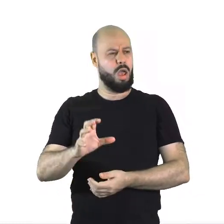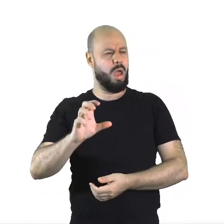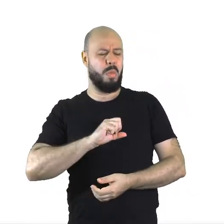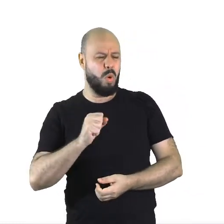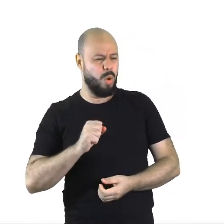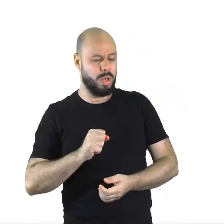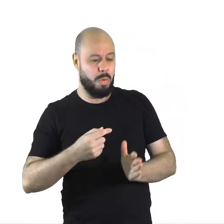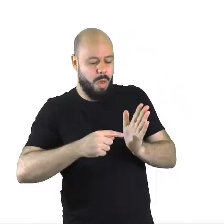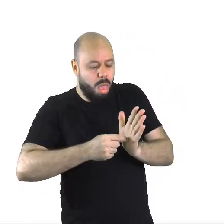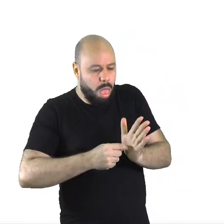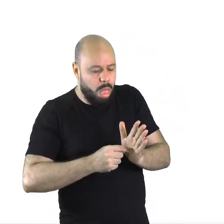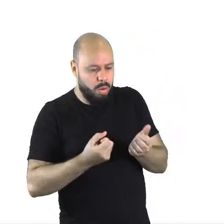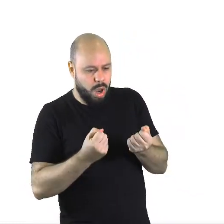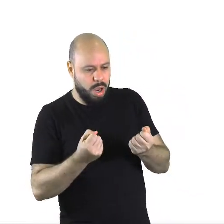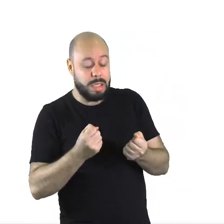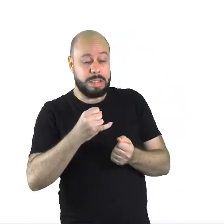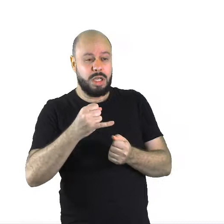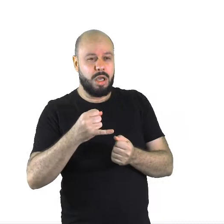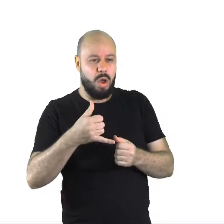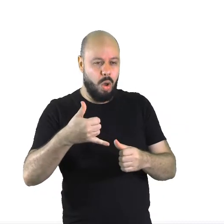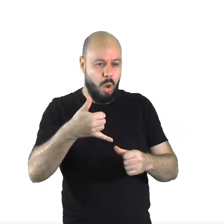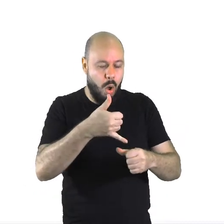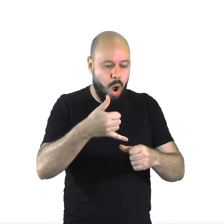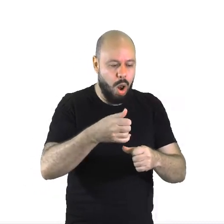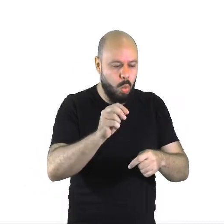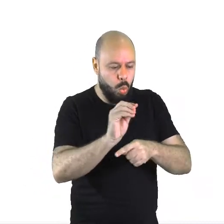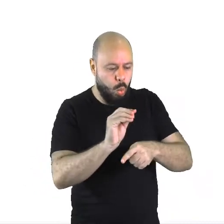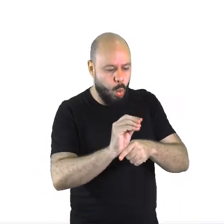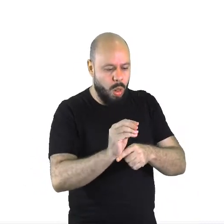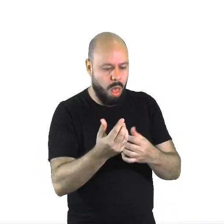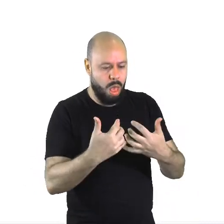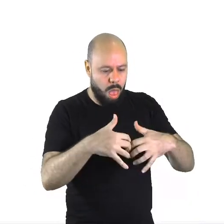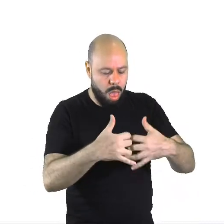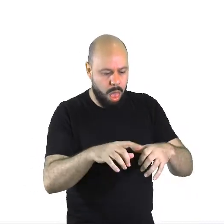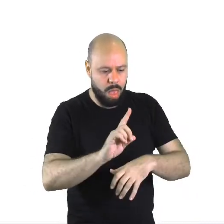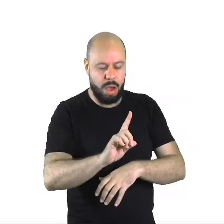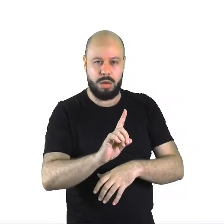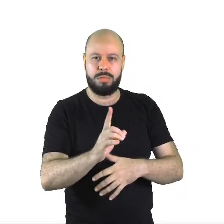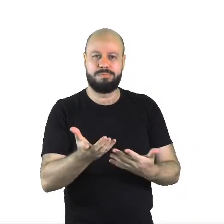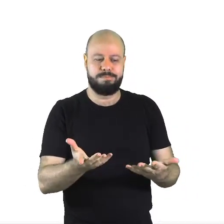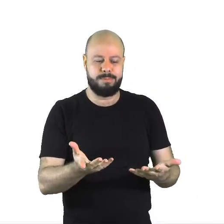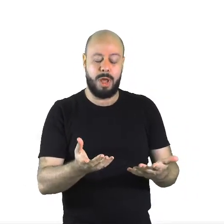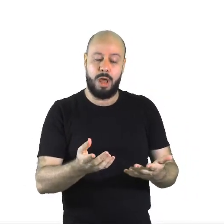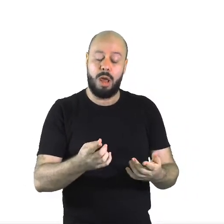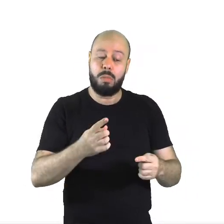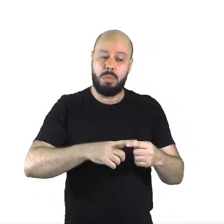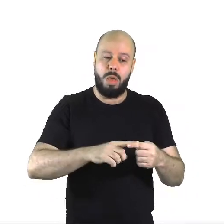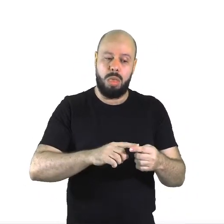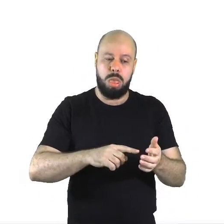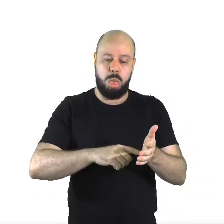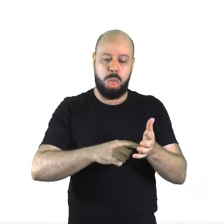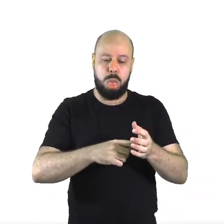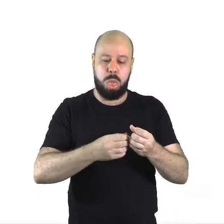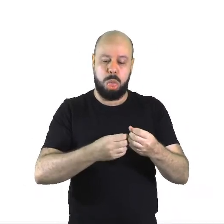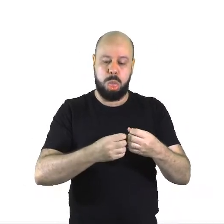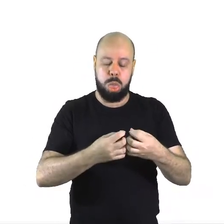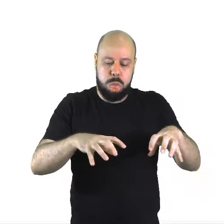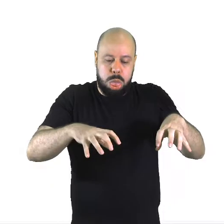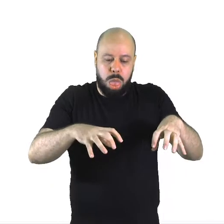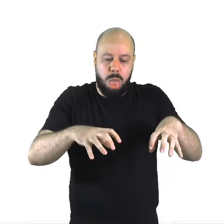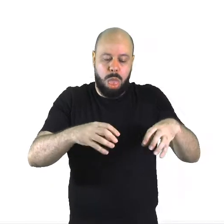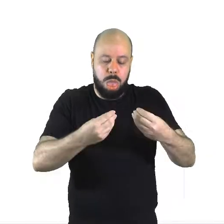Armando. Se não trocar o óleo, não cuidar da mecânica uma hora, ele não funciona mais.